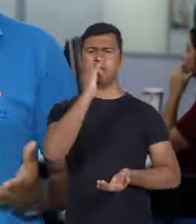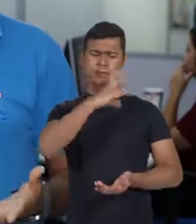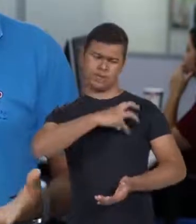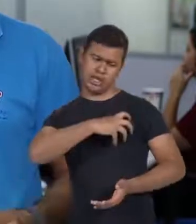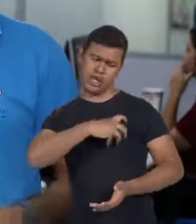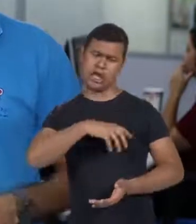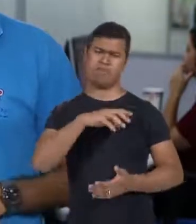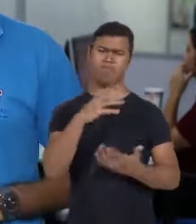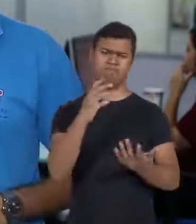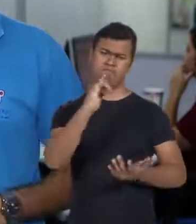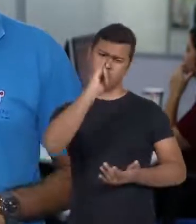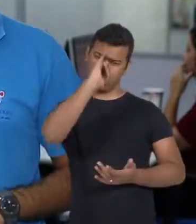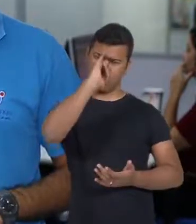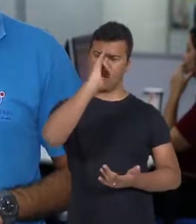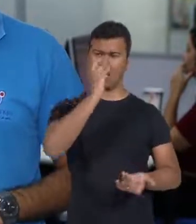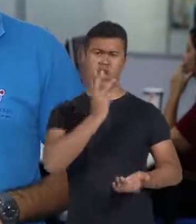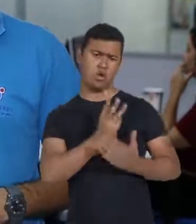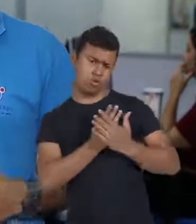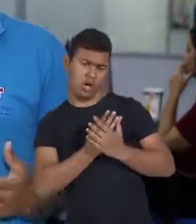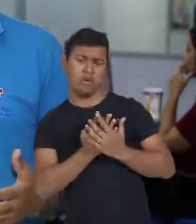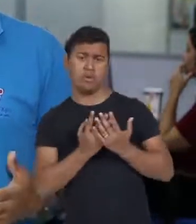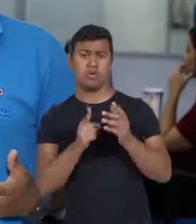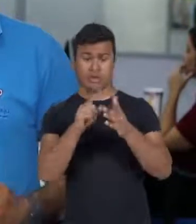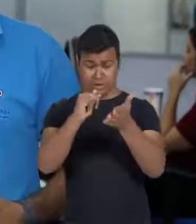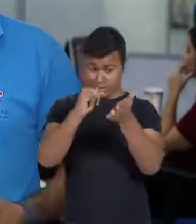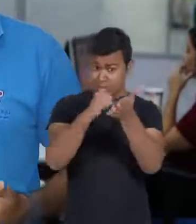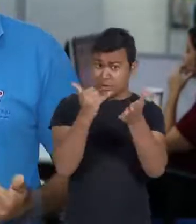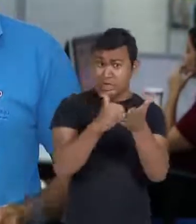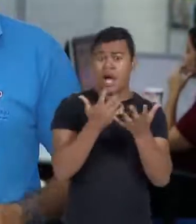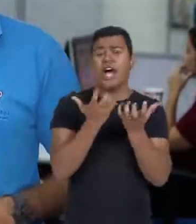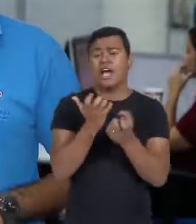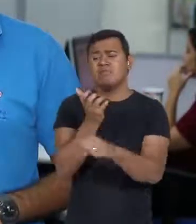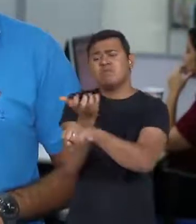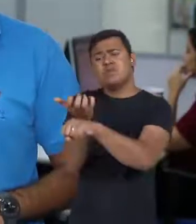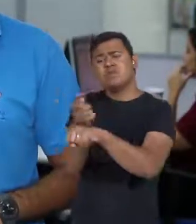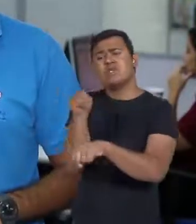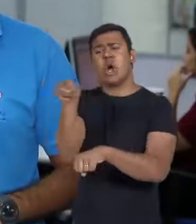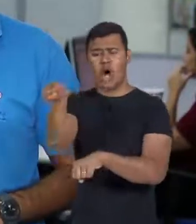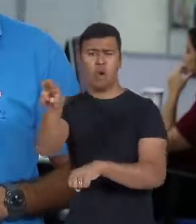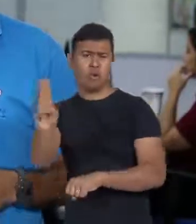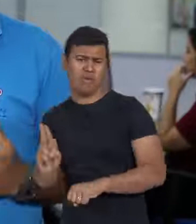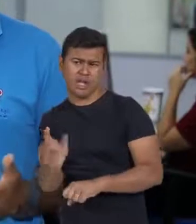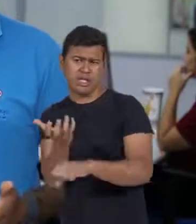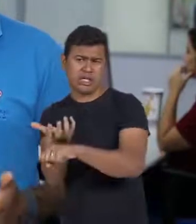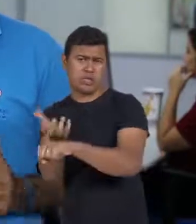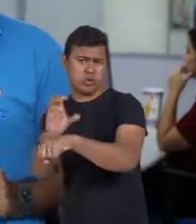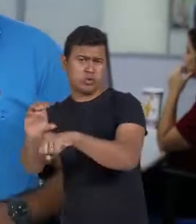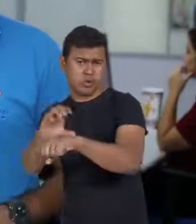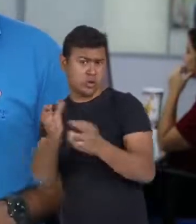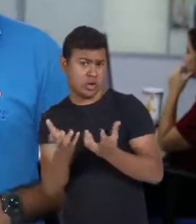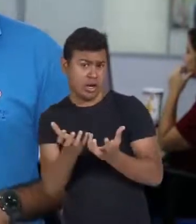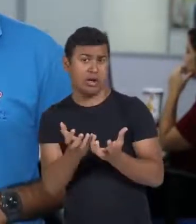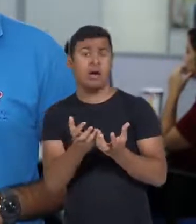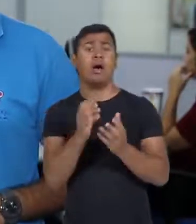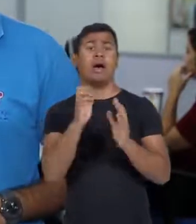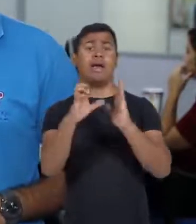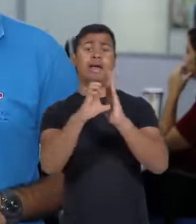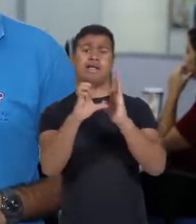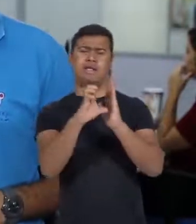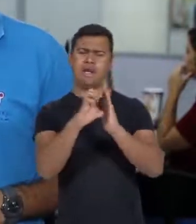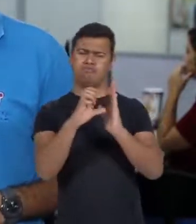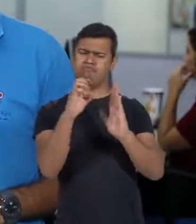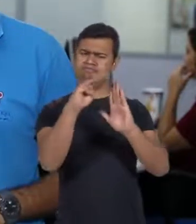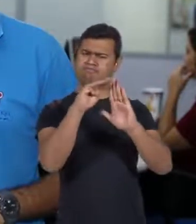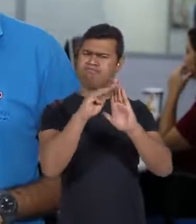UNEB ou UPE, está matriculado regularmente e deseja cursar alguma disciplina na Univasf, acesse o edital no site